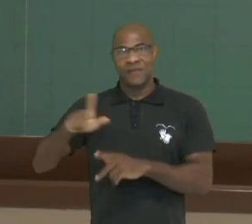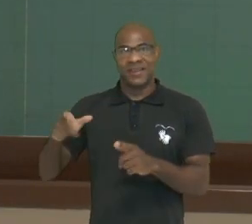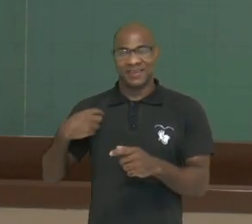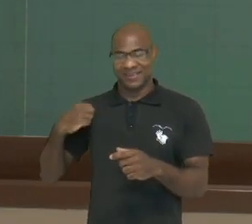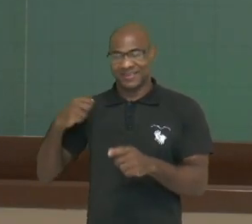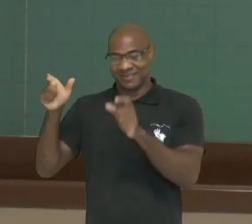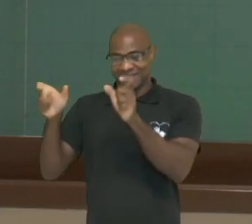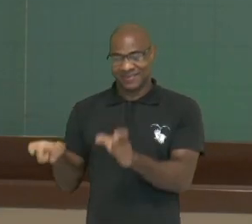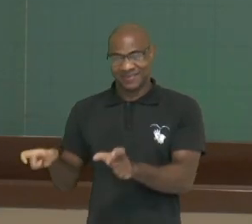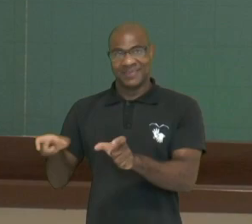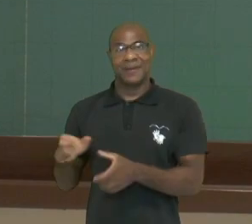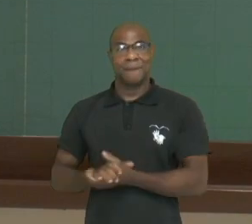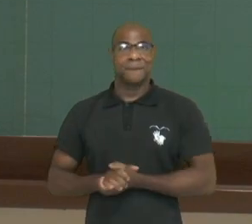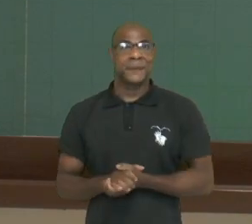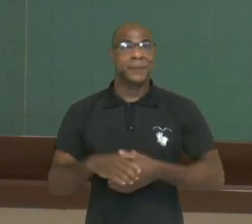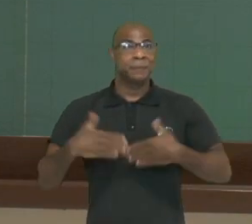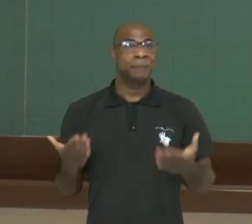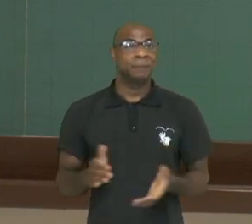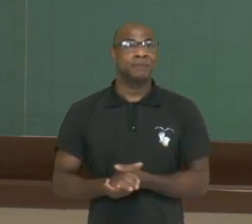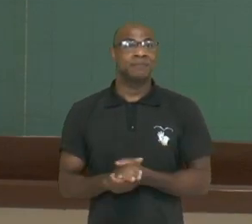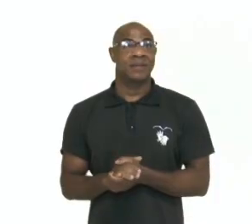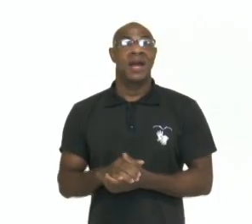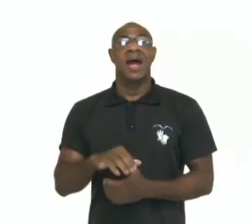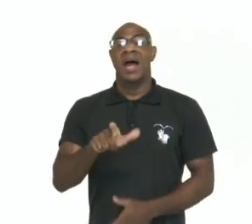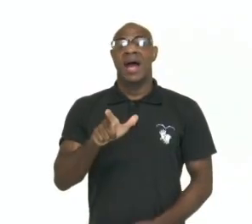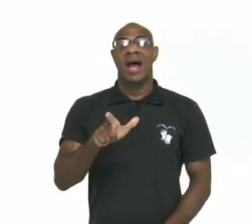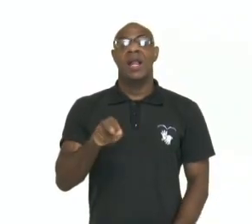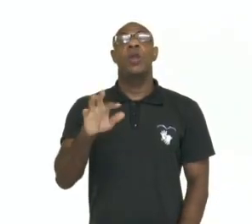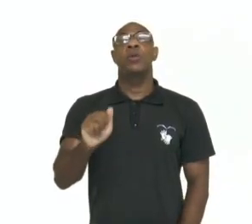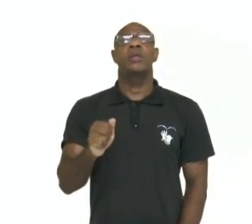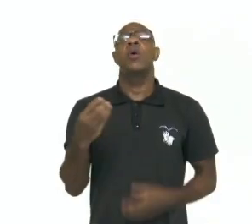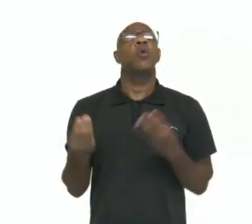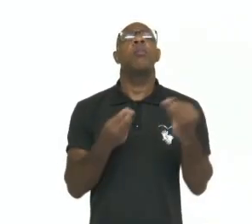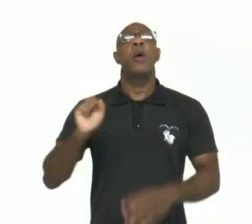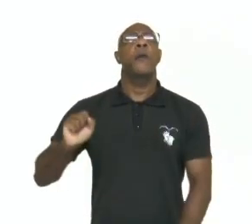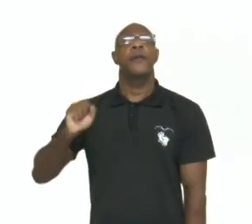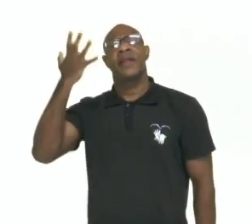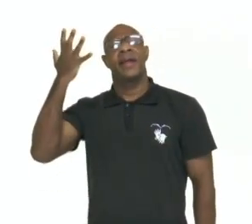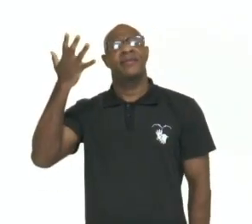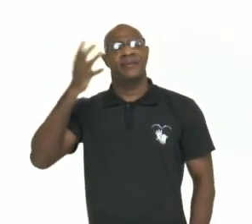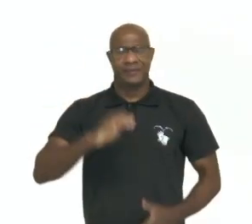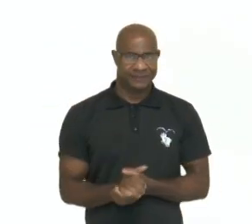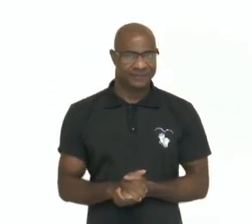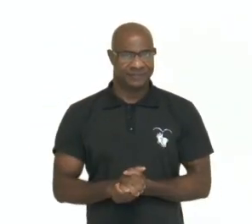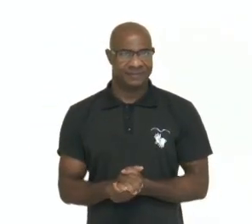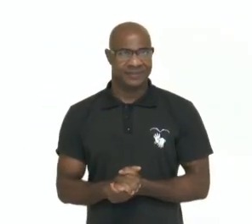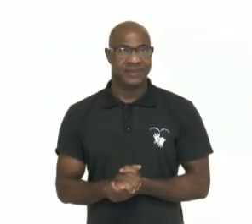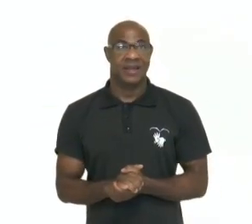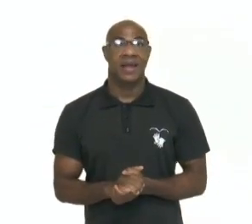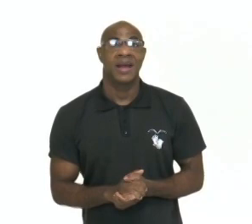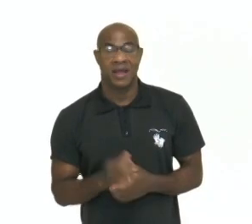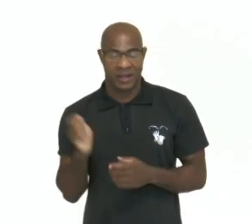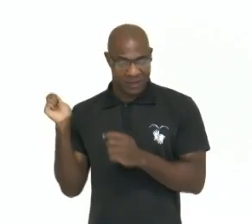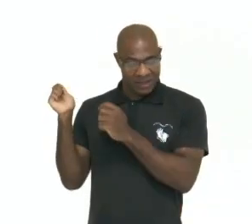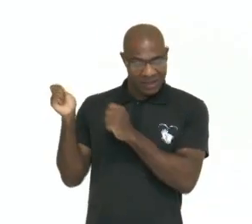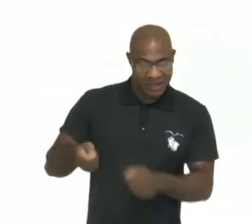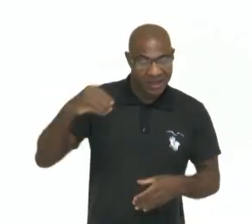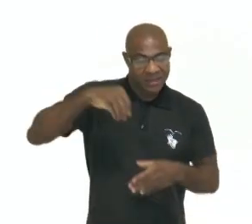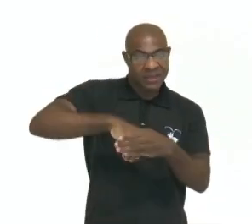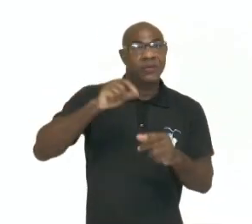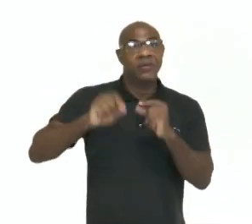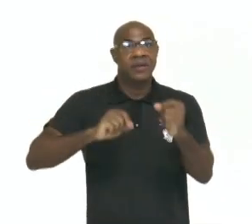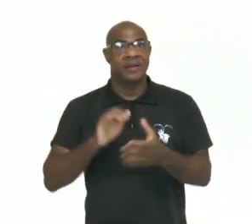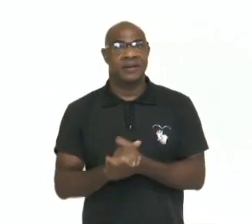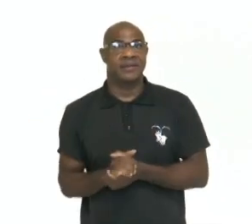kimono. A luta. Como que acontece a luta do judô? O combate, então, é em